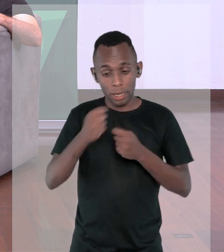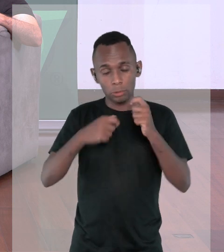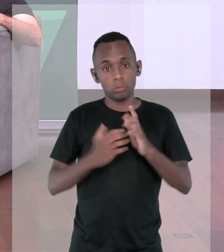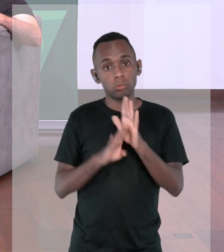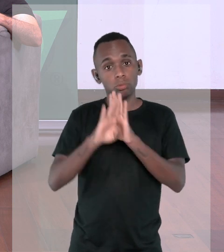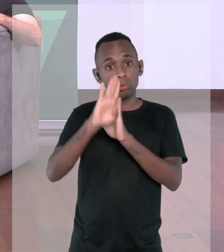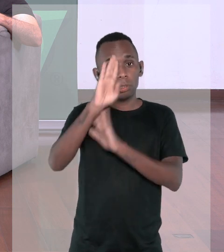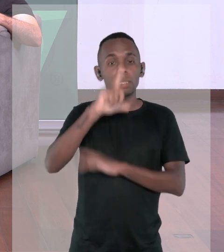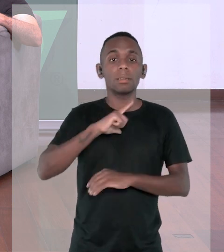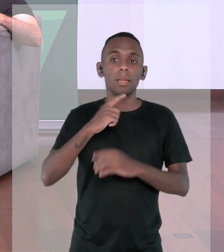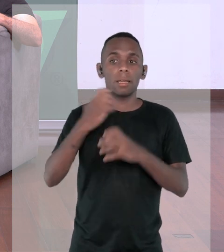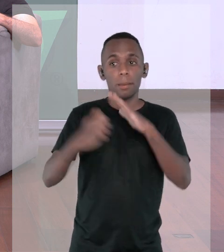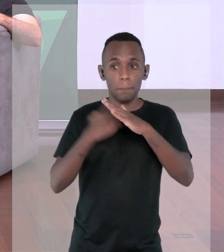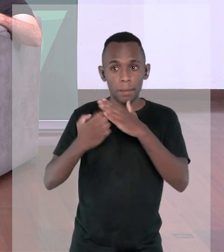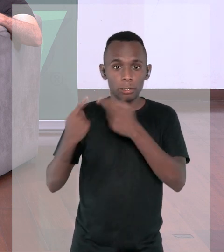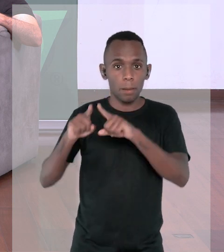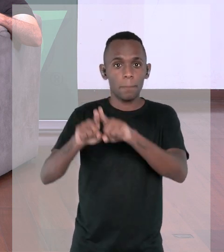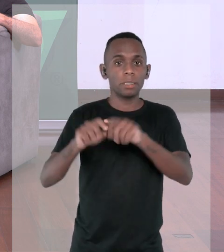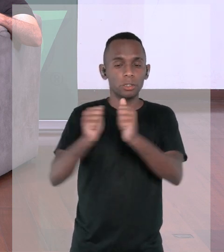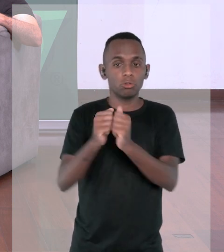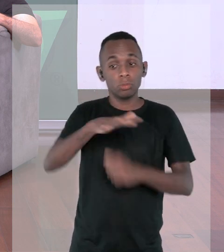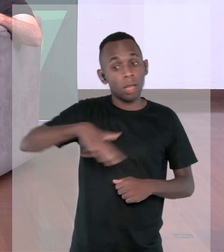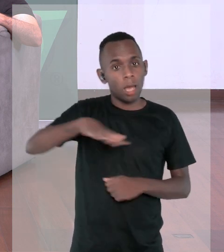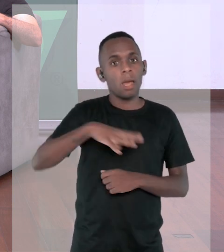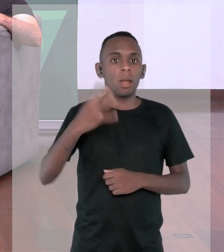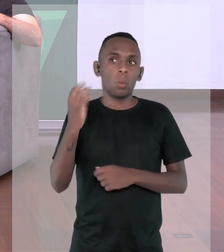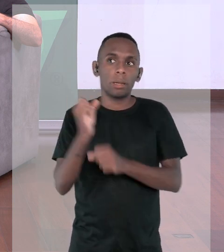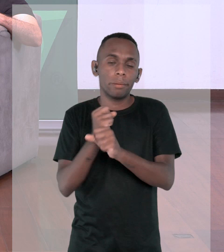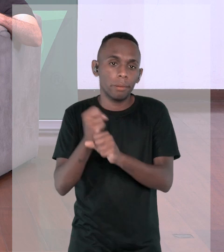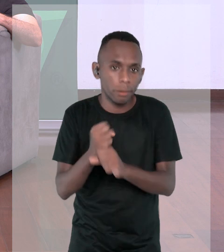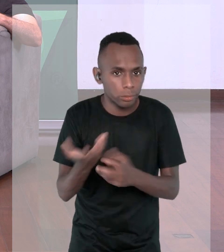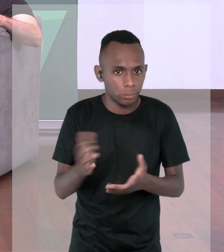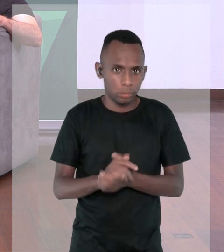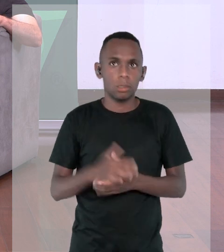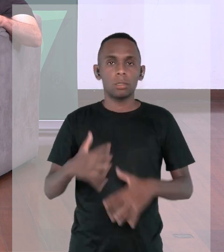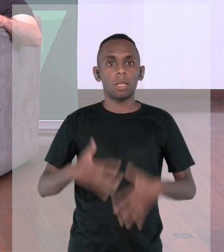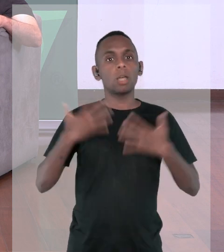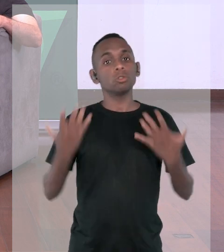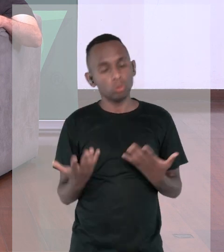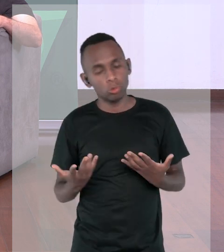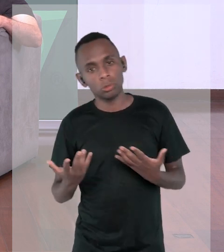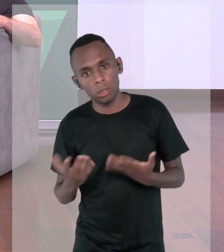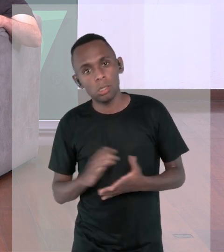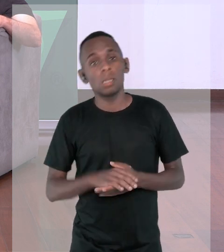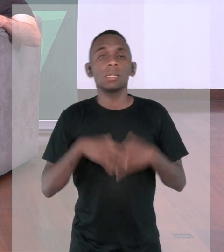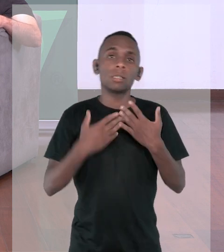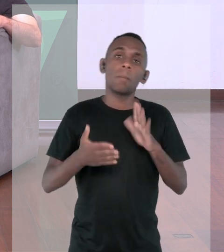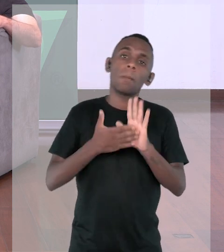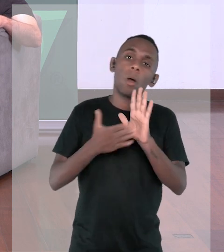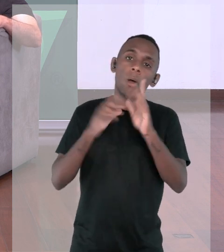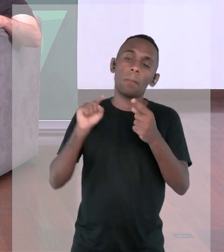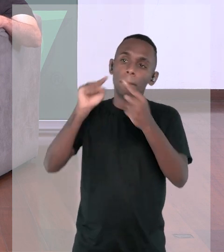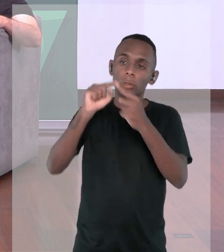têm 4 gerações trabalhando no mesmo ambiente. E aí está se assustando. Propósito é aquilo que faz a gente